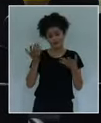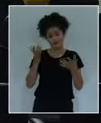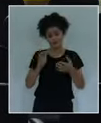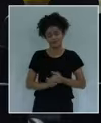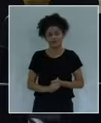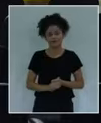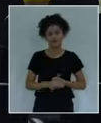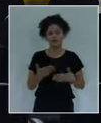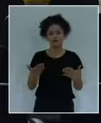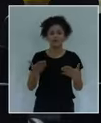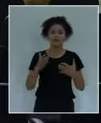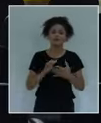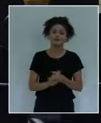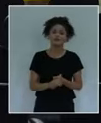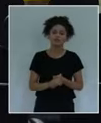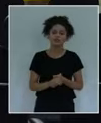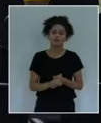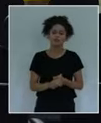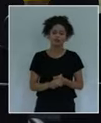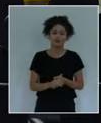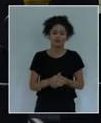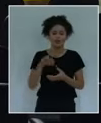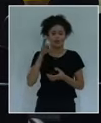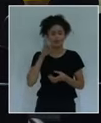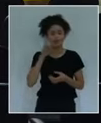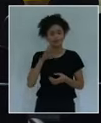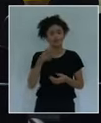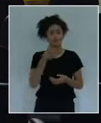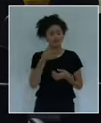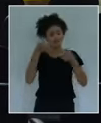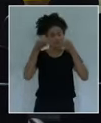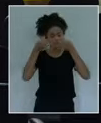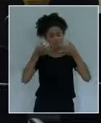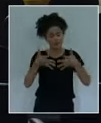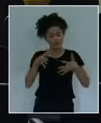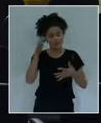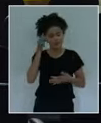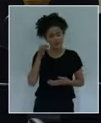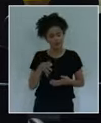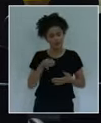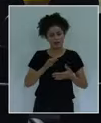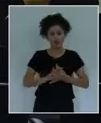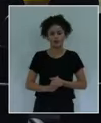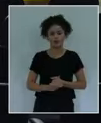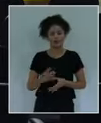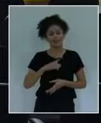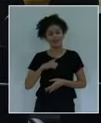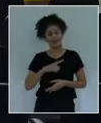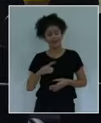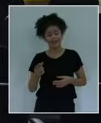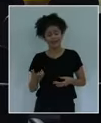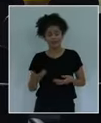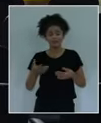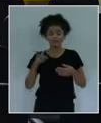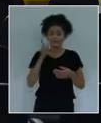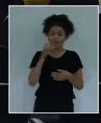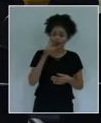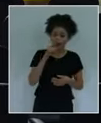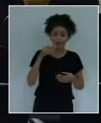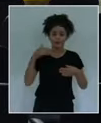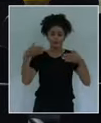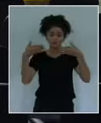né? Então, assim, o que eu vi lá foi justamente o que você explicou. É um acúmulo de água, né, considerável devido às